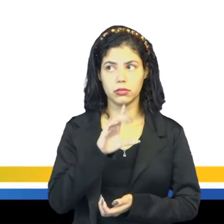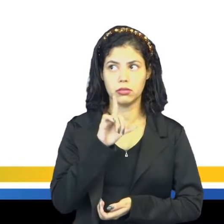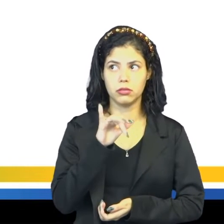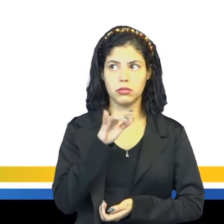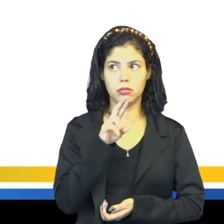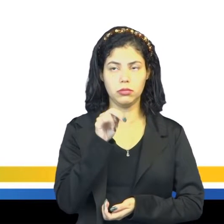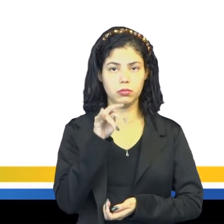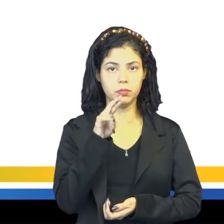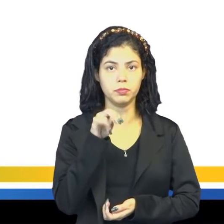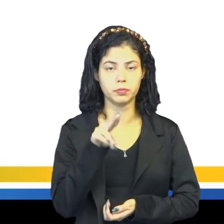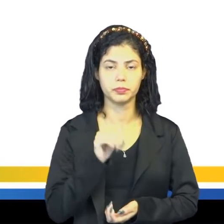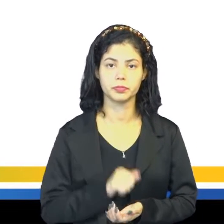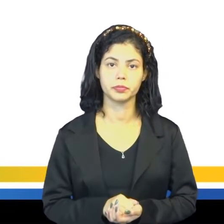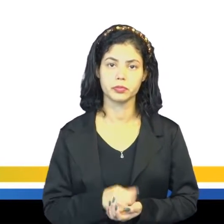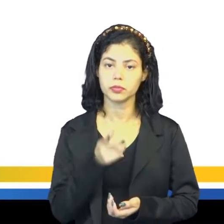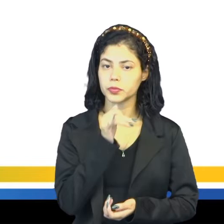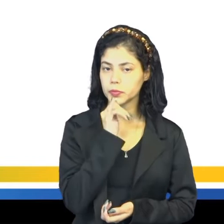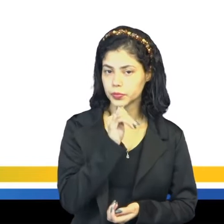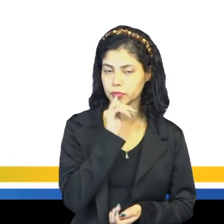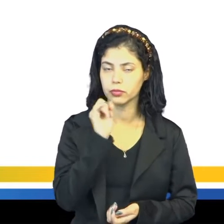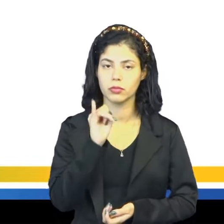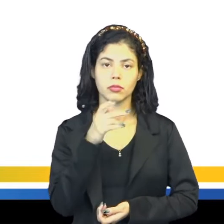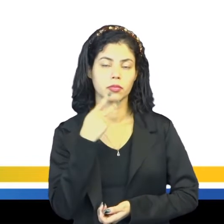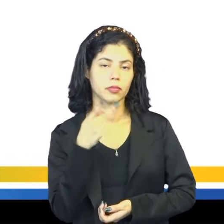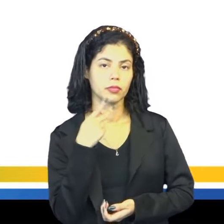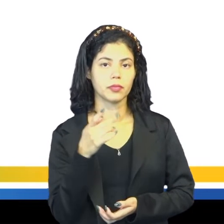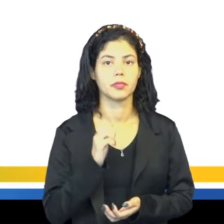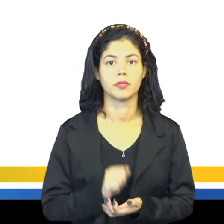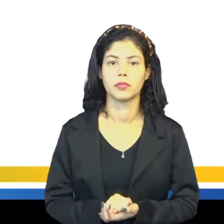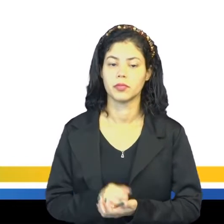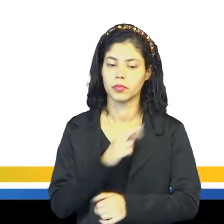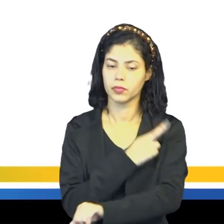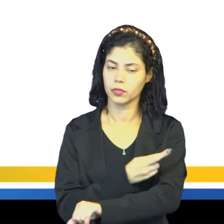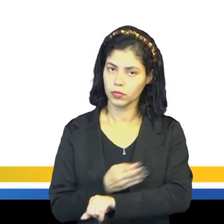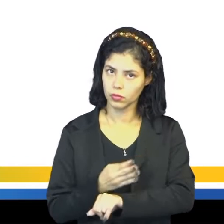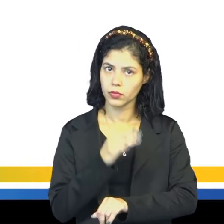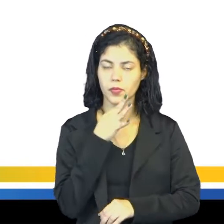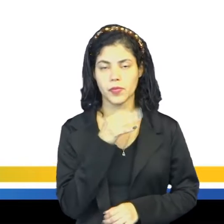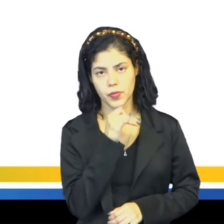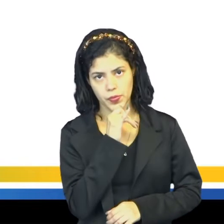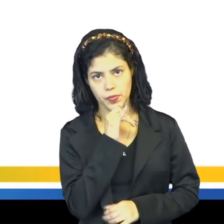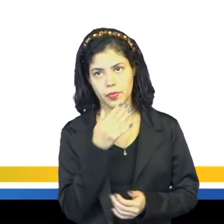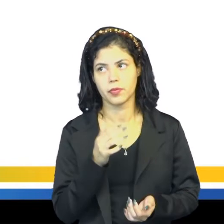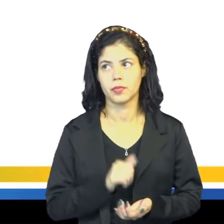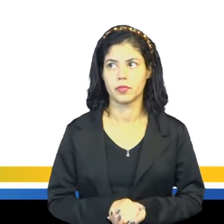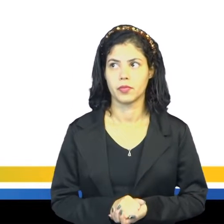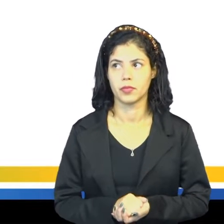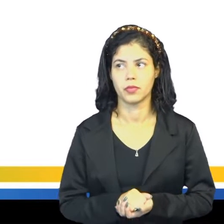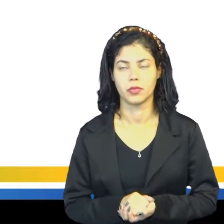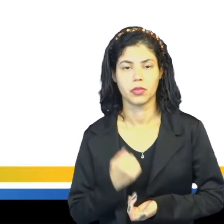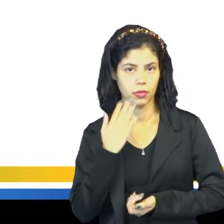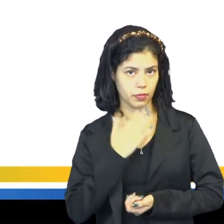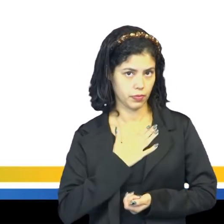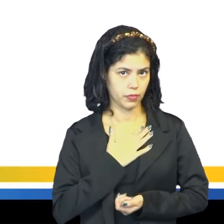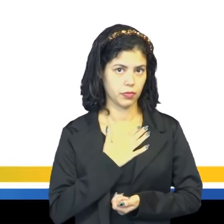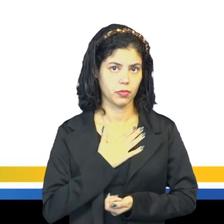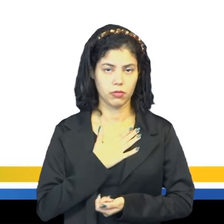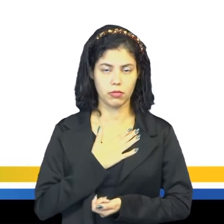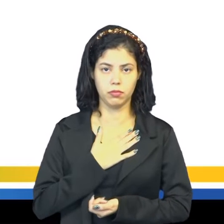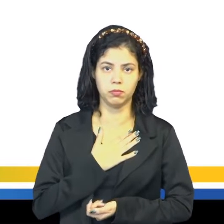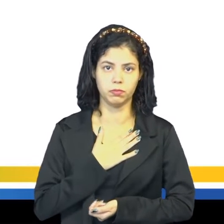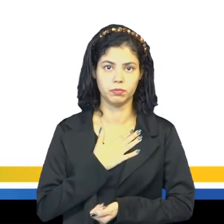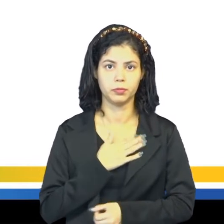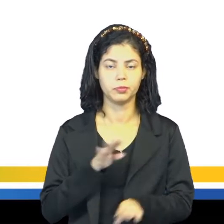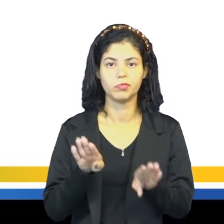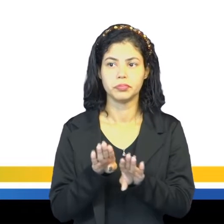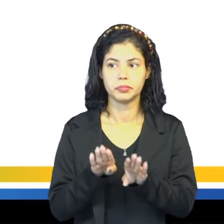location, ok? Por exemplo, se você quer dizer que você é de Rio Branco, nós temos aí a frase I am from